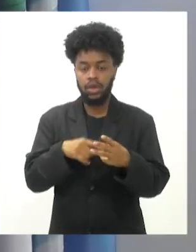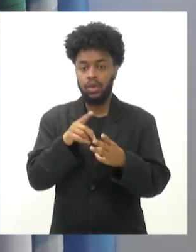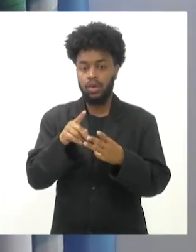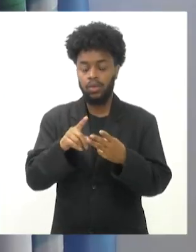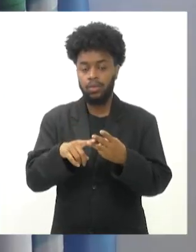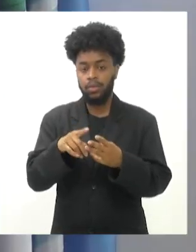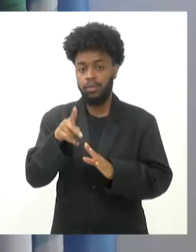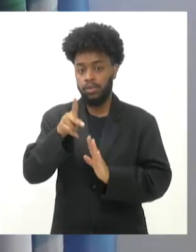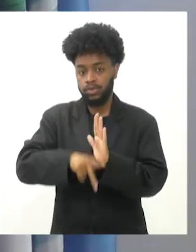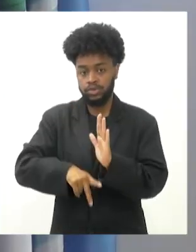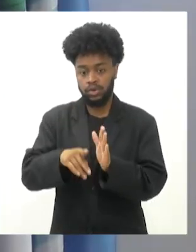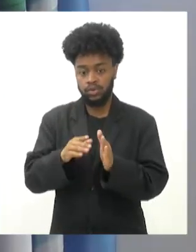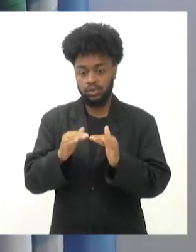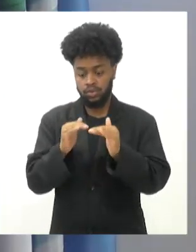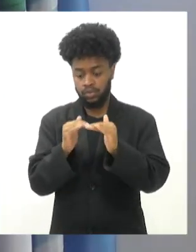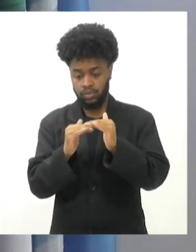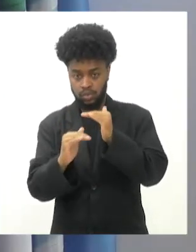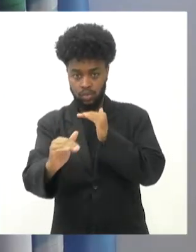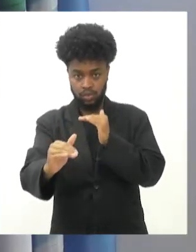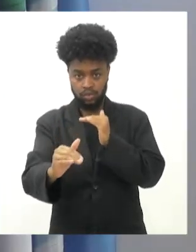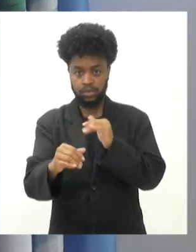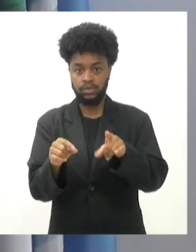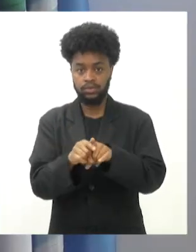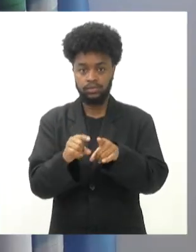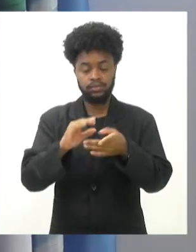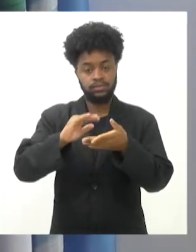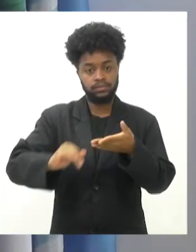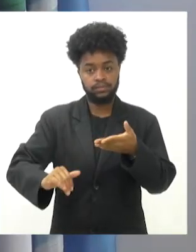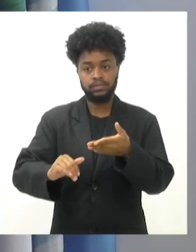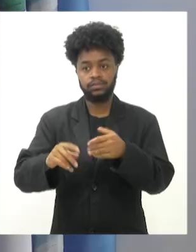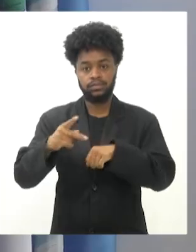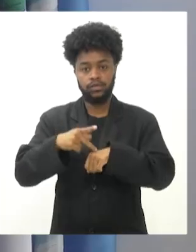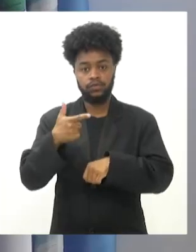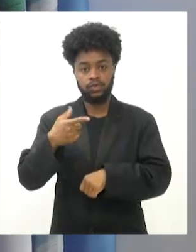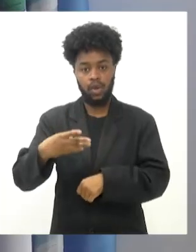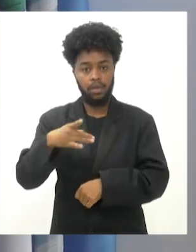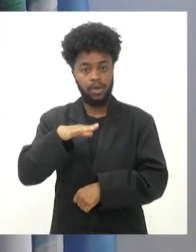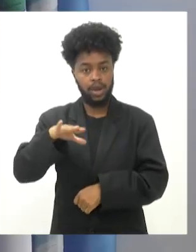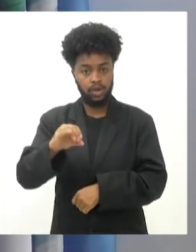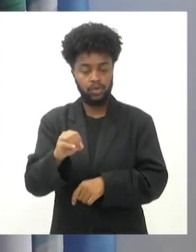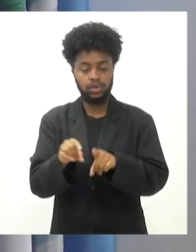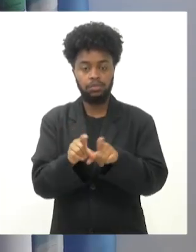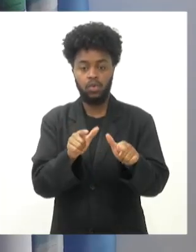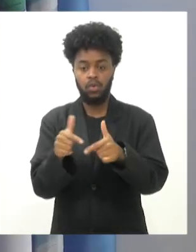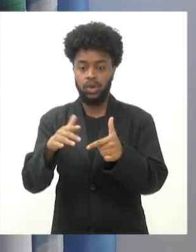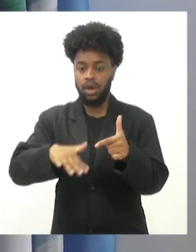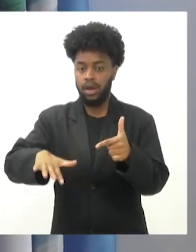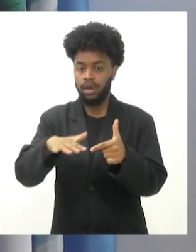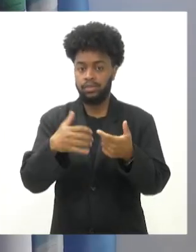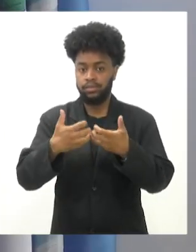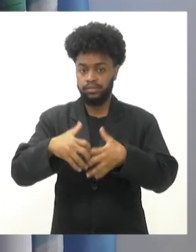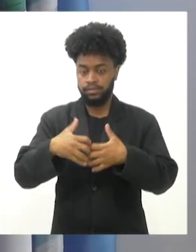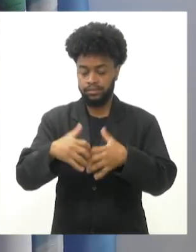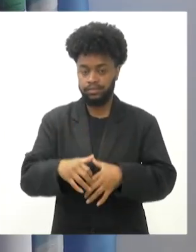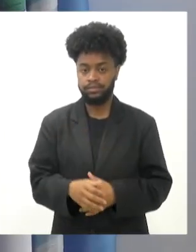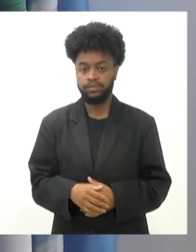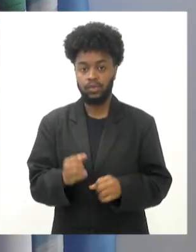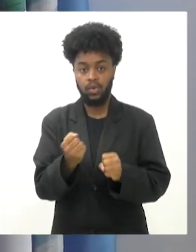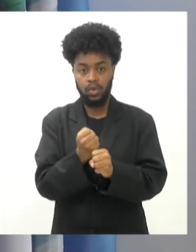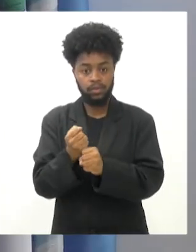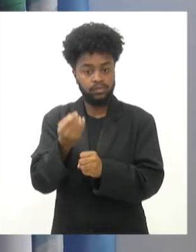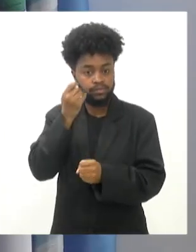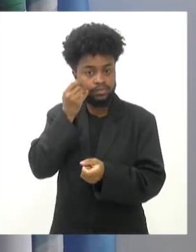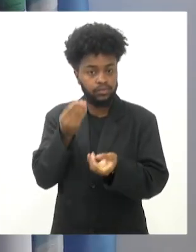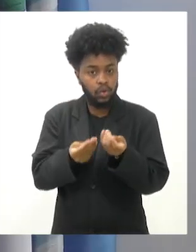extravasor, situação geotécnica da Pedra da 24 de Maio e demais áreas críticas do município de Petrópolis, obras de contenção de